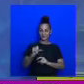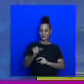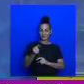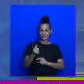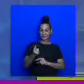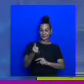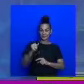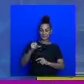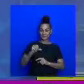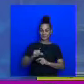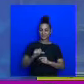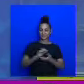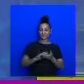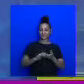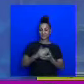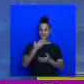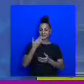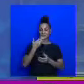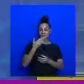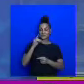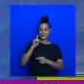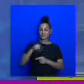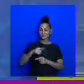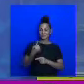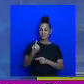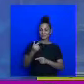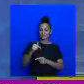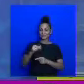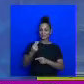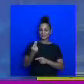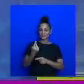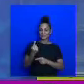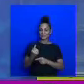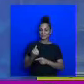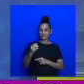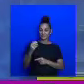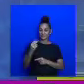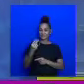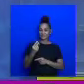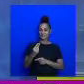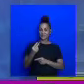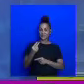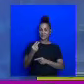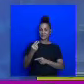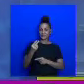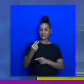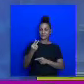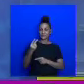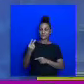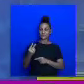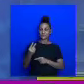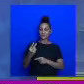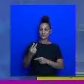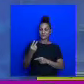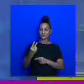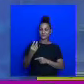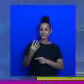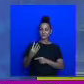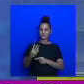2.969 da Loto Fácil foram 17, 21, 23, 22...